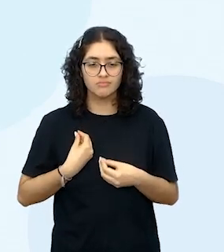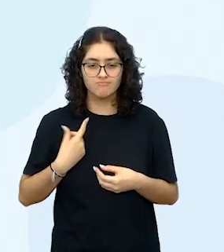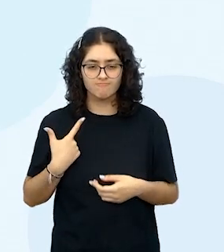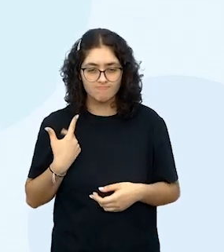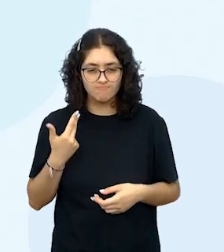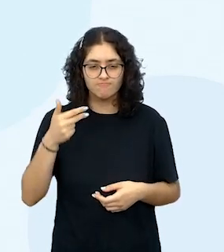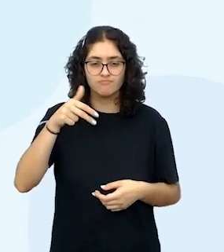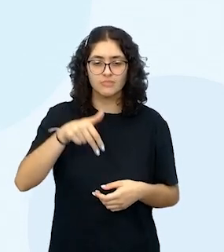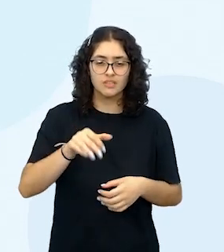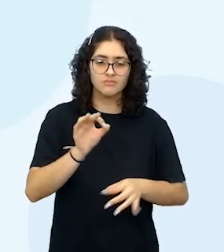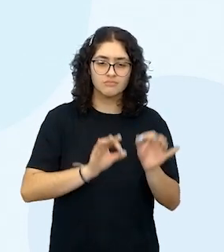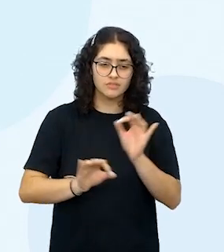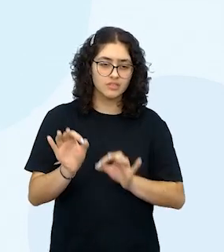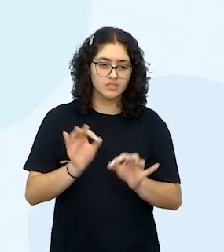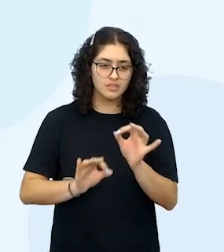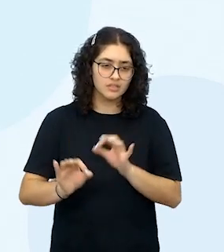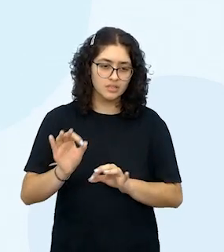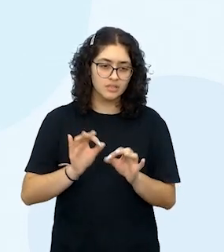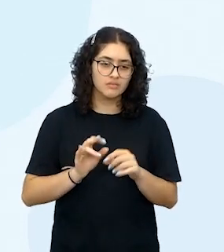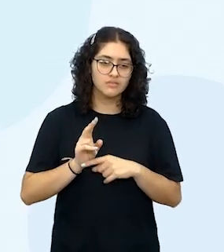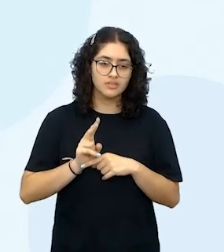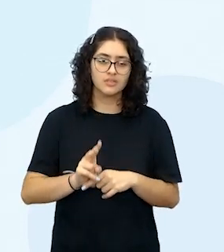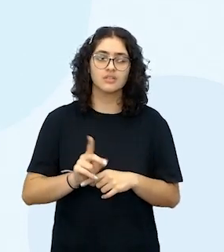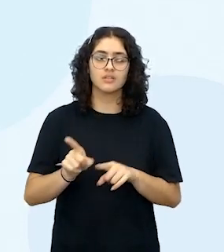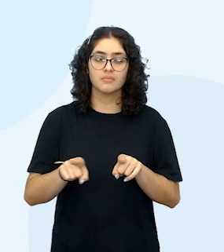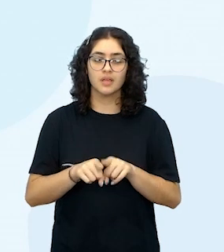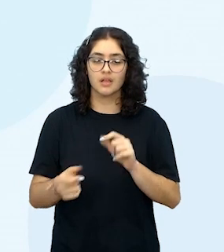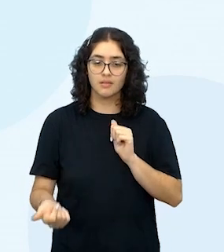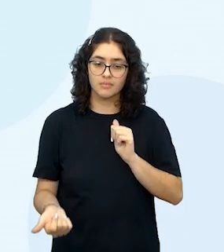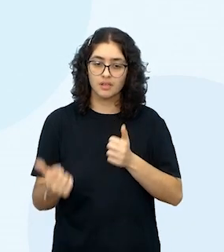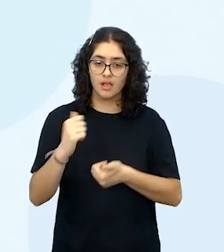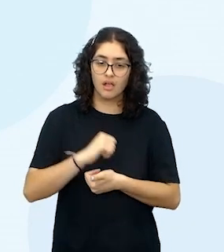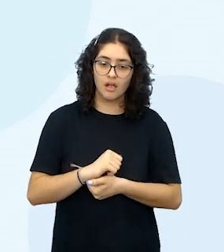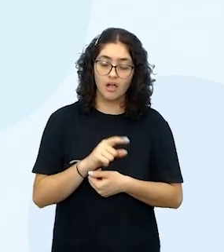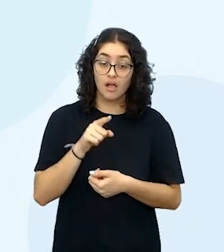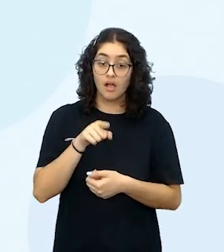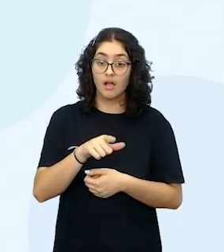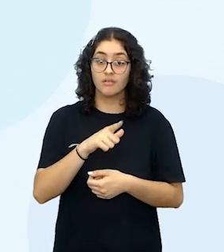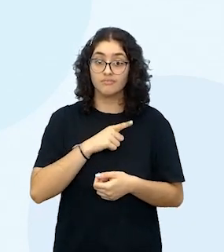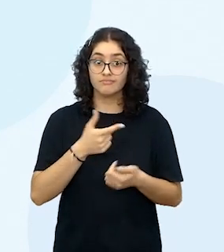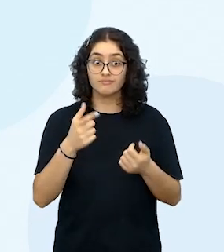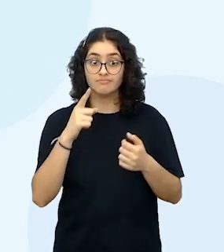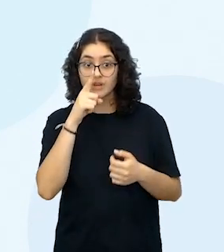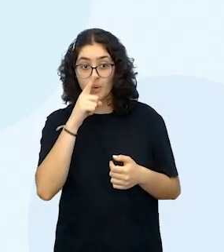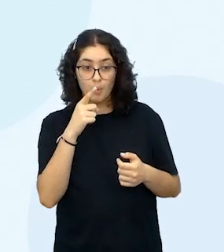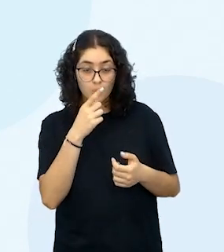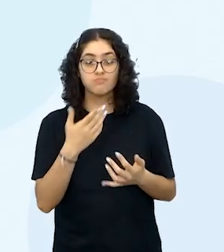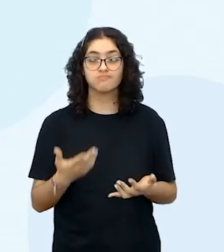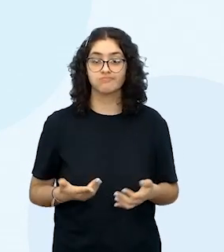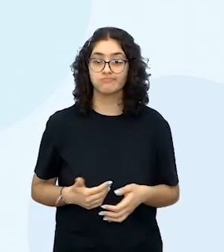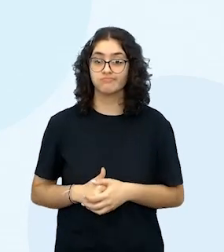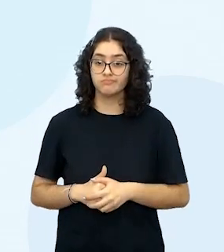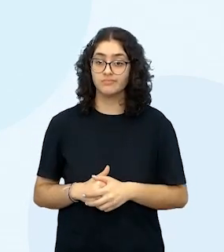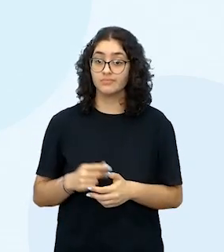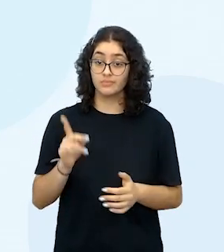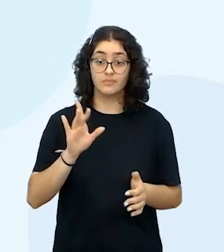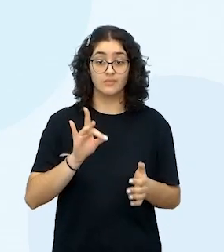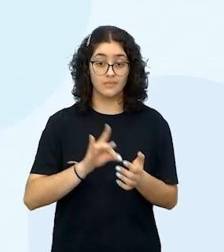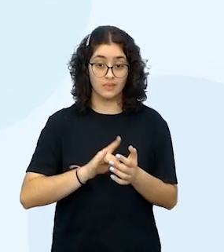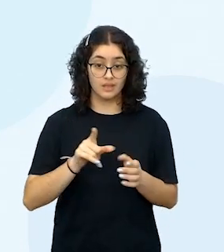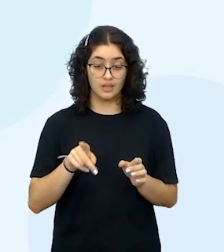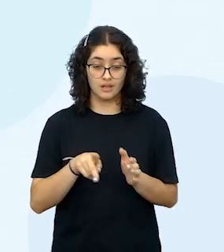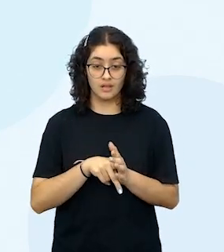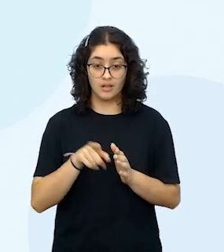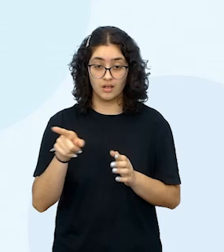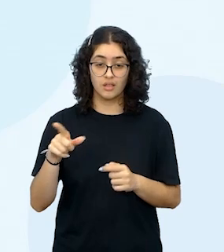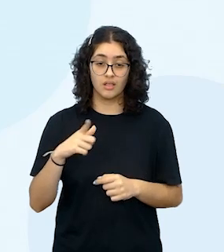prevenção, mitigação, resiliência e adaptação frente aos desastres. Na verdade, né, dentro dessa